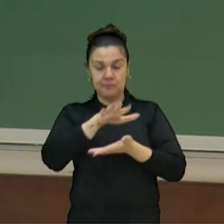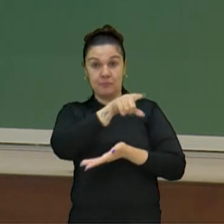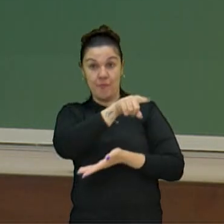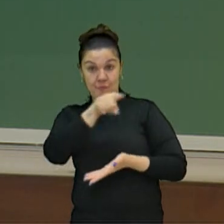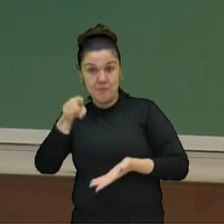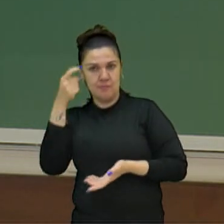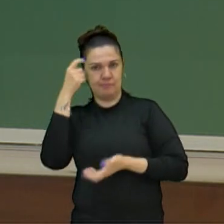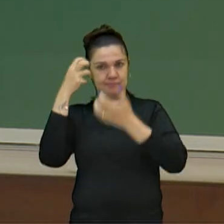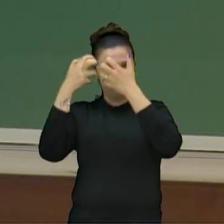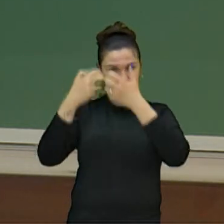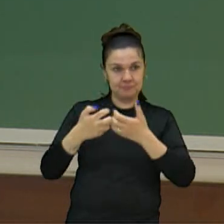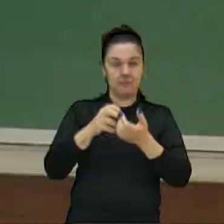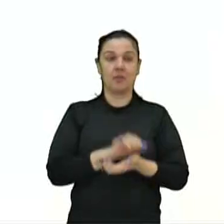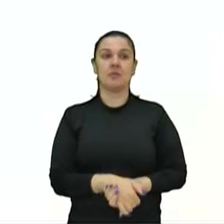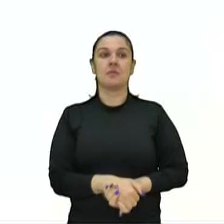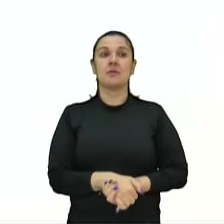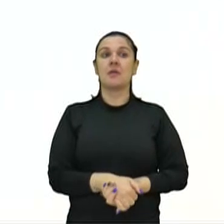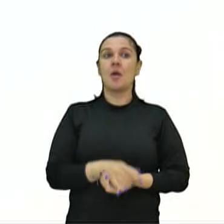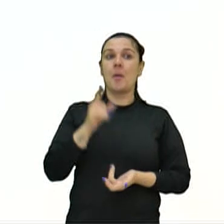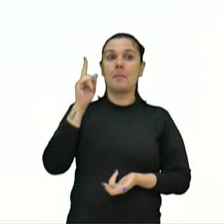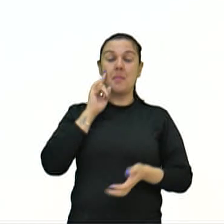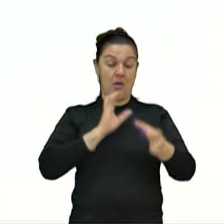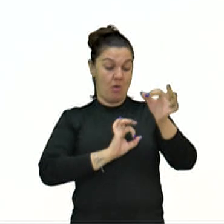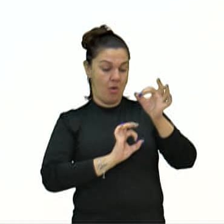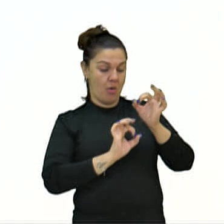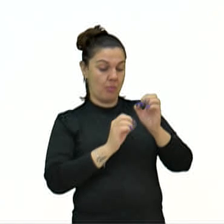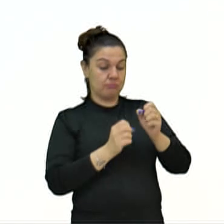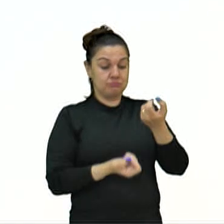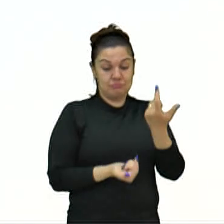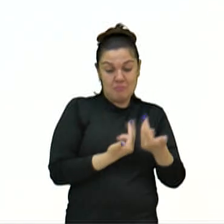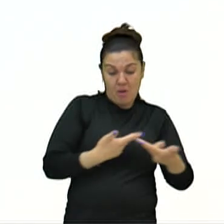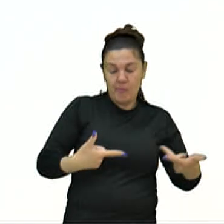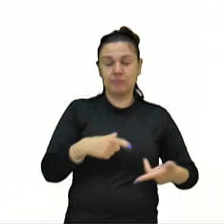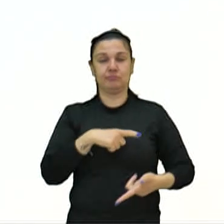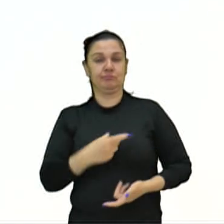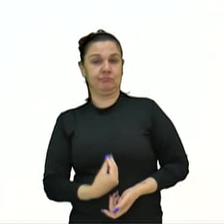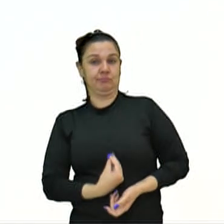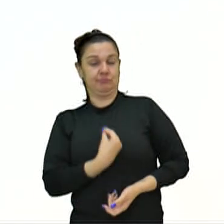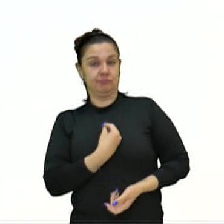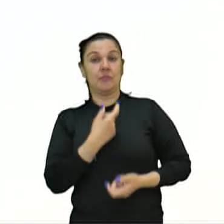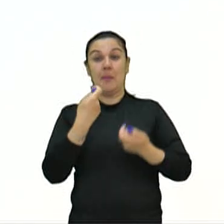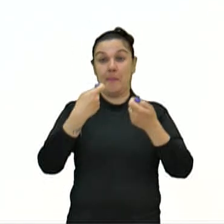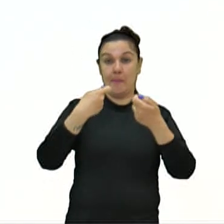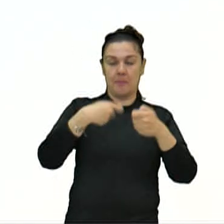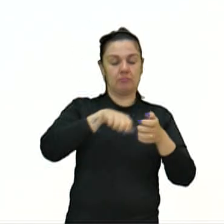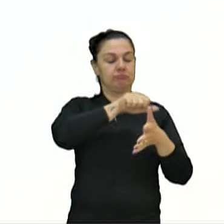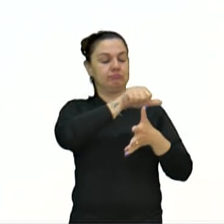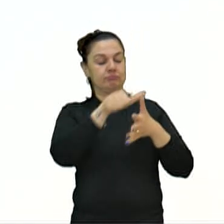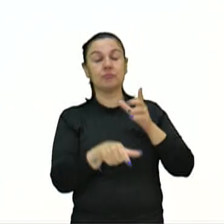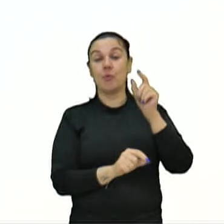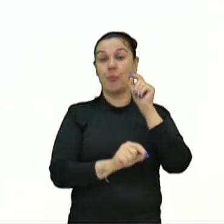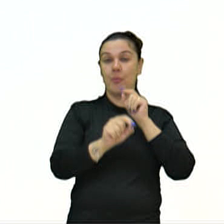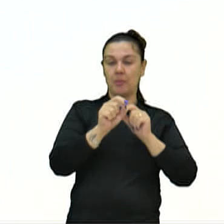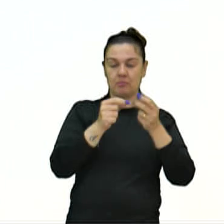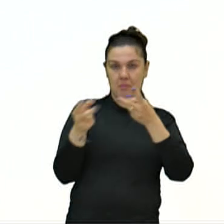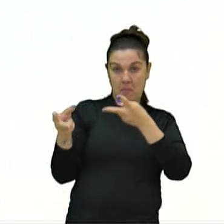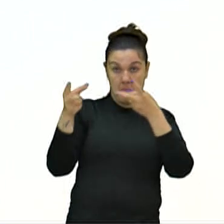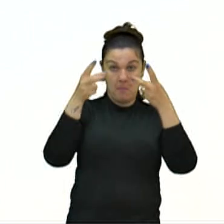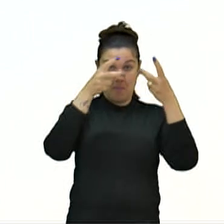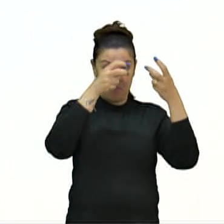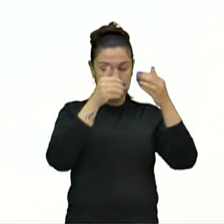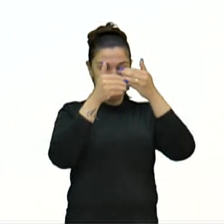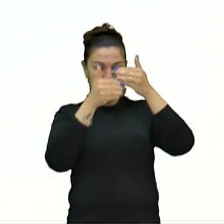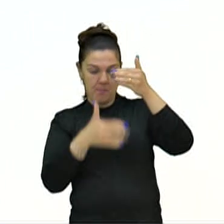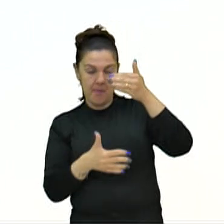já pensar sobre o tema. Para um organismo ser considerado vivo, algumas características devem estar presentes. Analise as alternativas